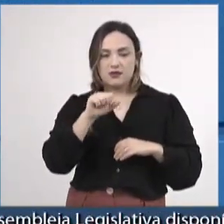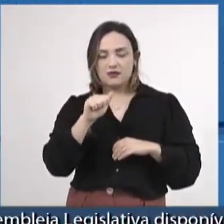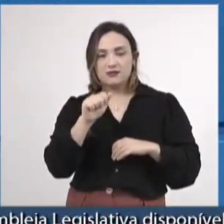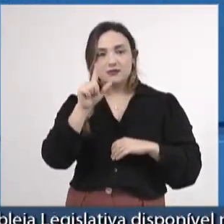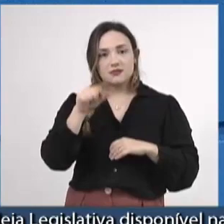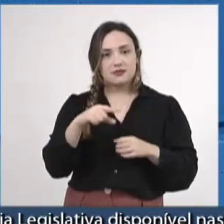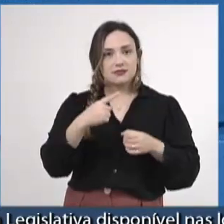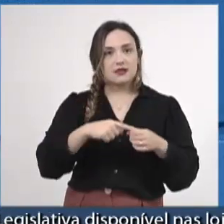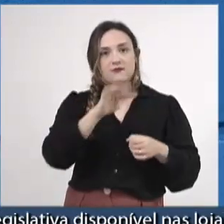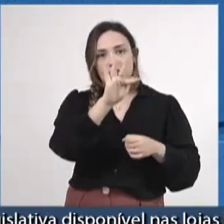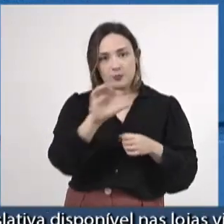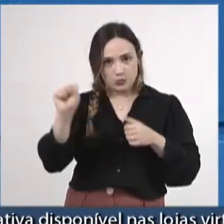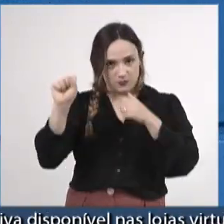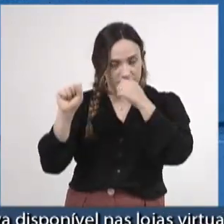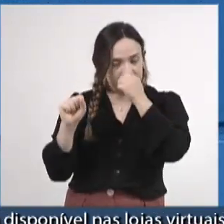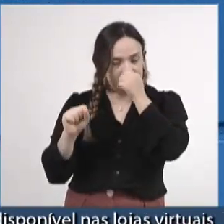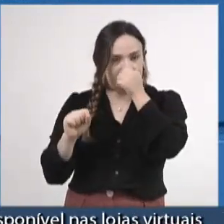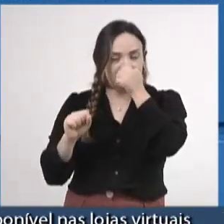Fátima